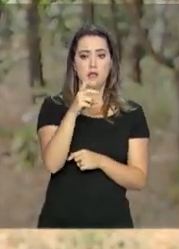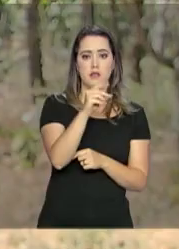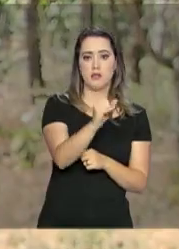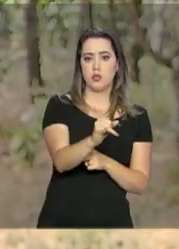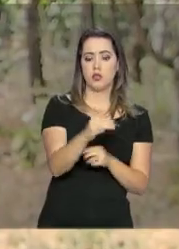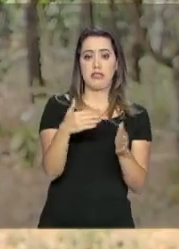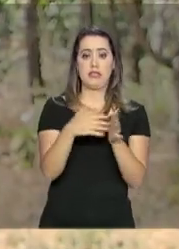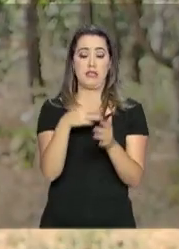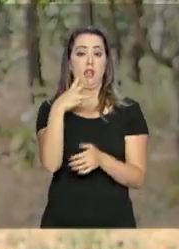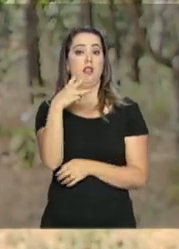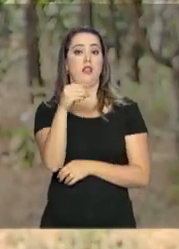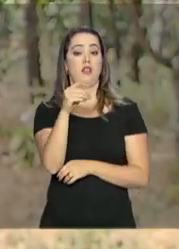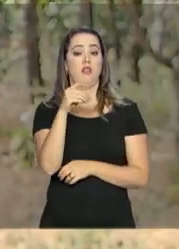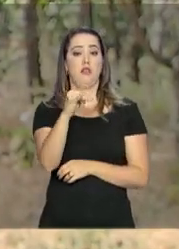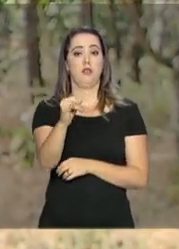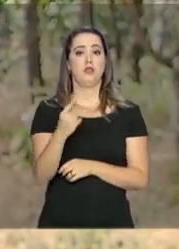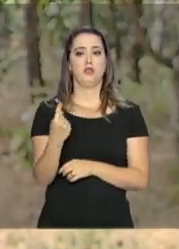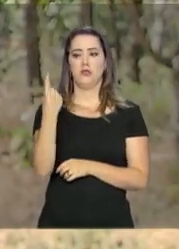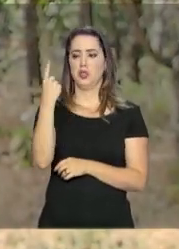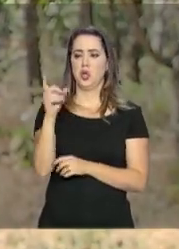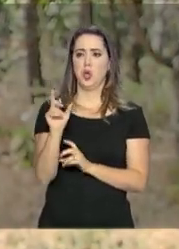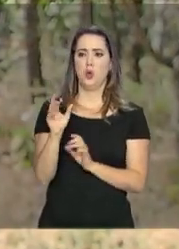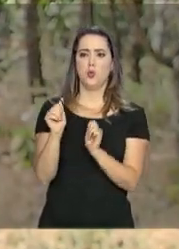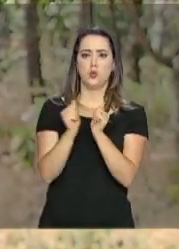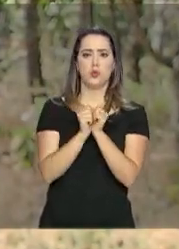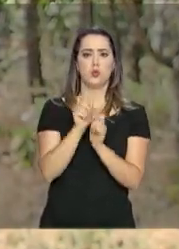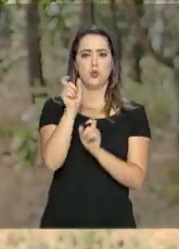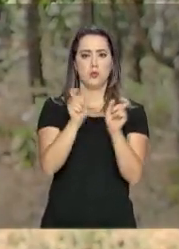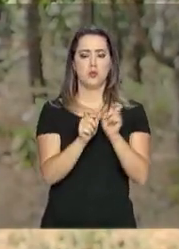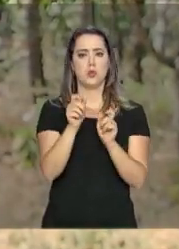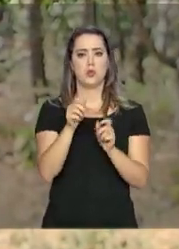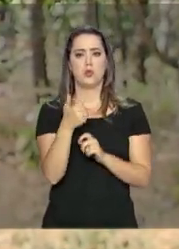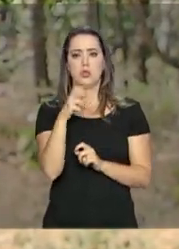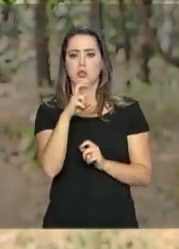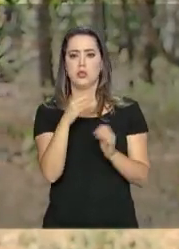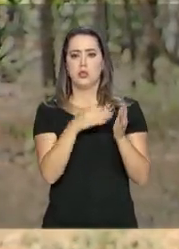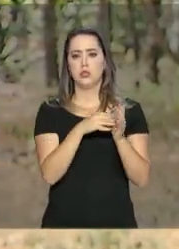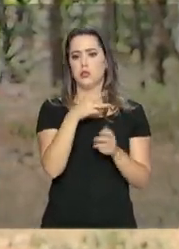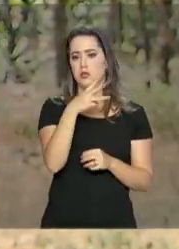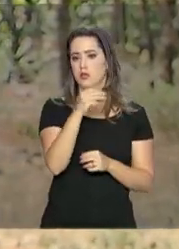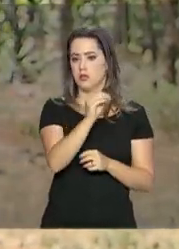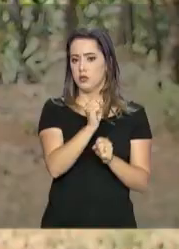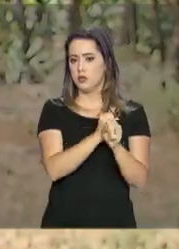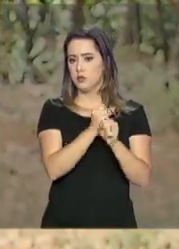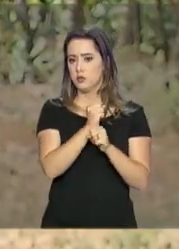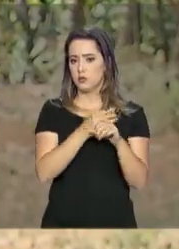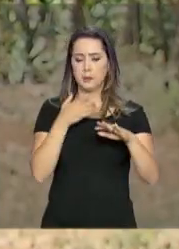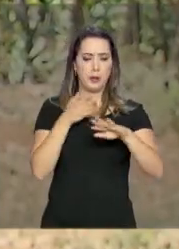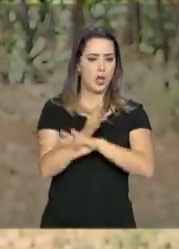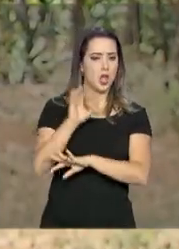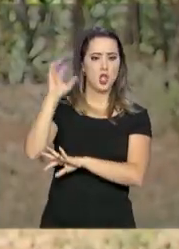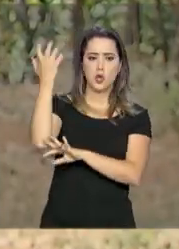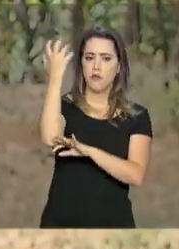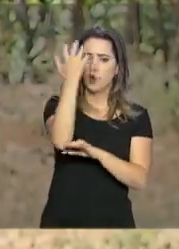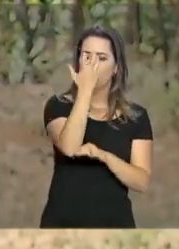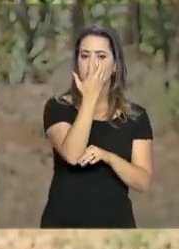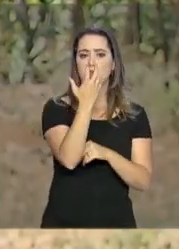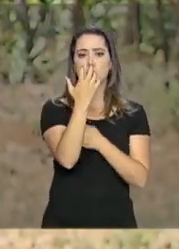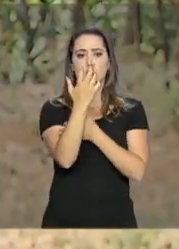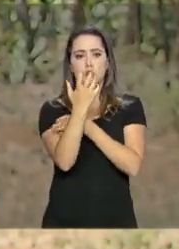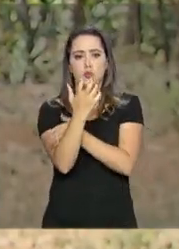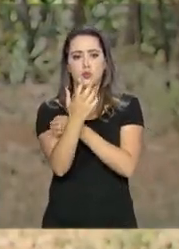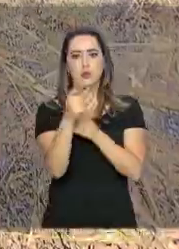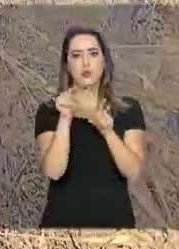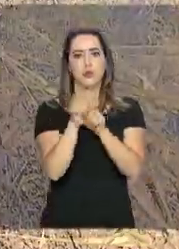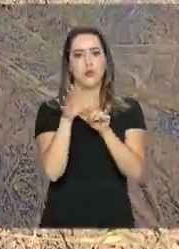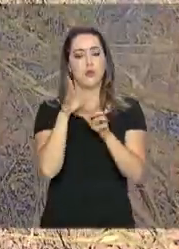combate. Eu mais uma equipe ali de 15 a 30 homens ali dentro de floresta, mata amazônica, né, combatendo